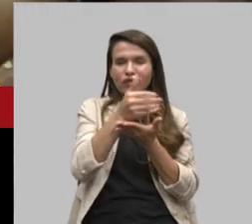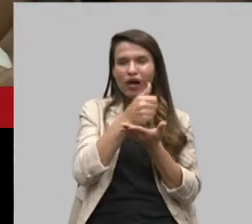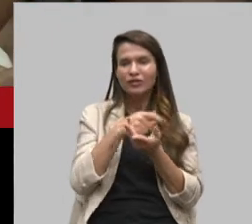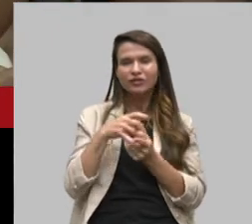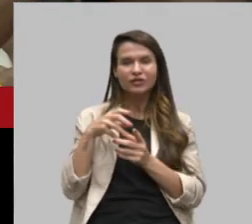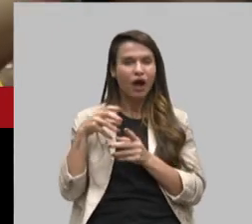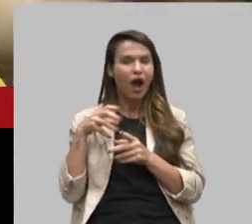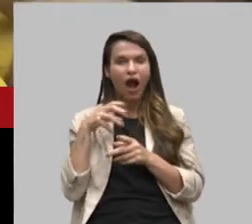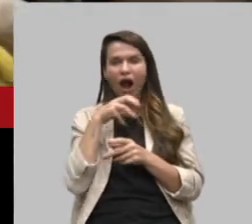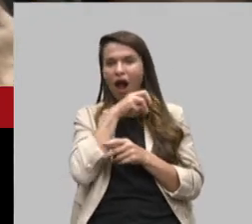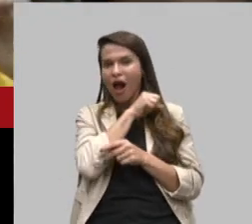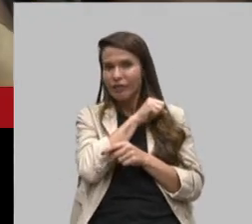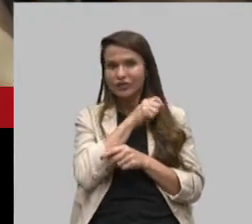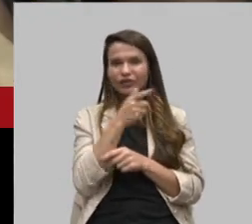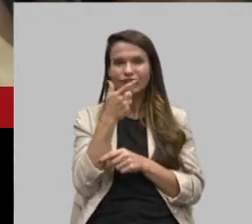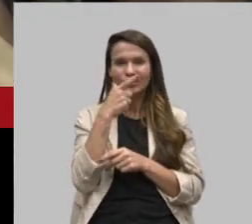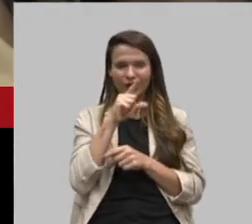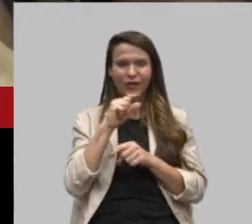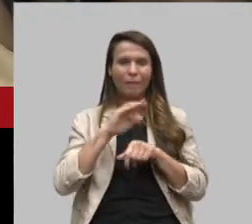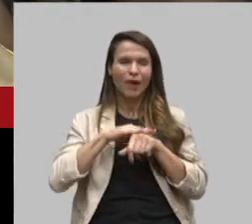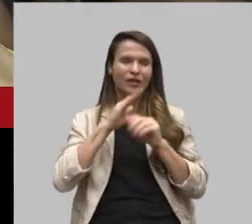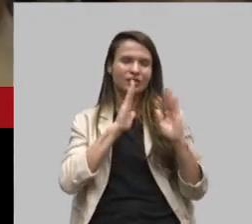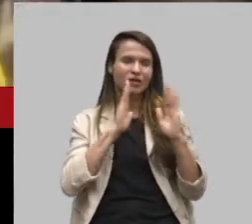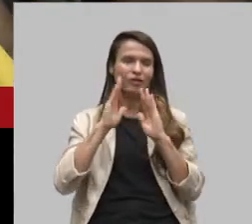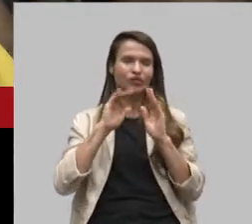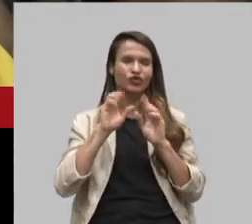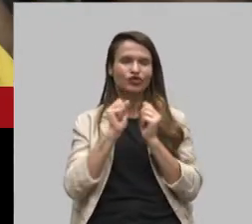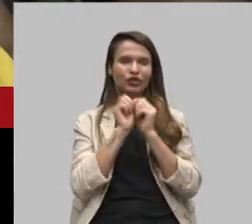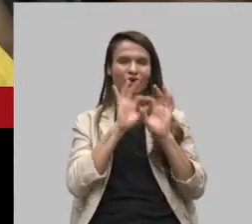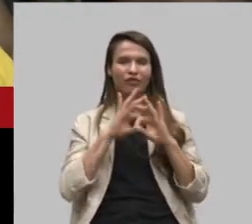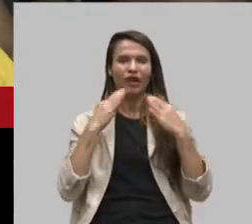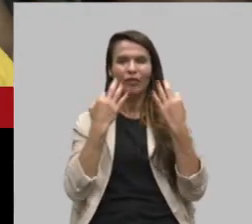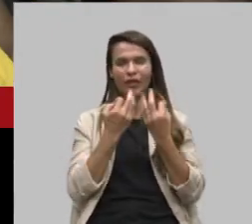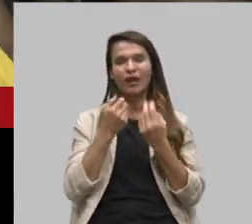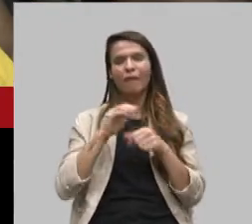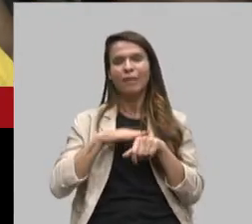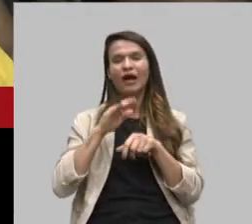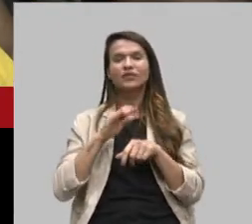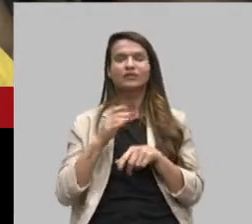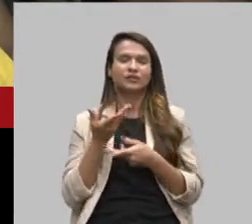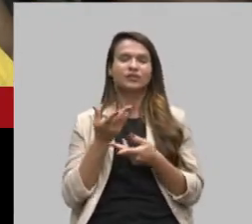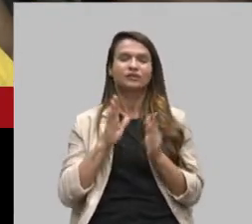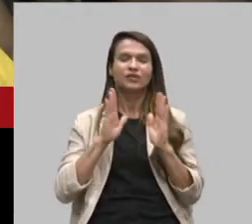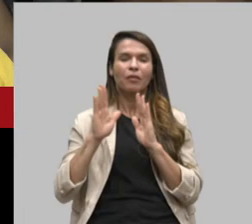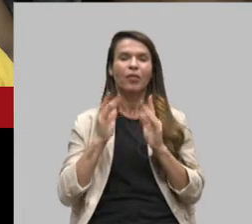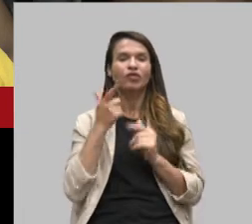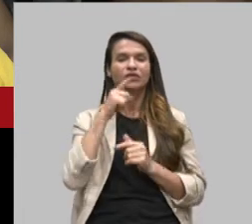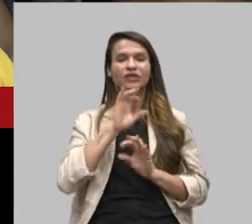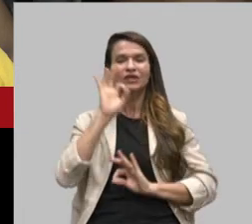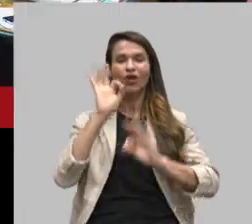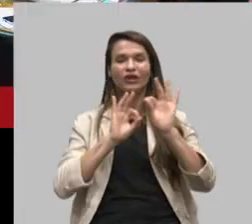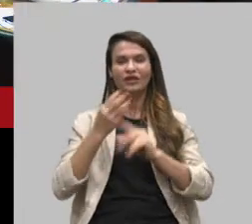imenso para ele ele tem mais tempo família dele mais tempo para se organizar na vida é isso que eu queria